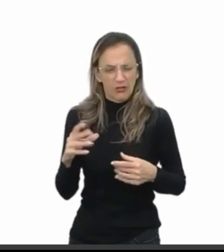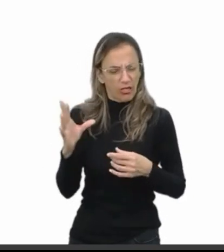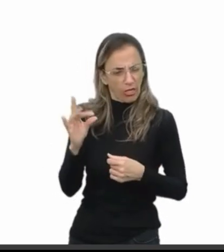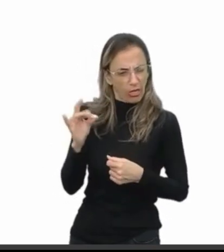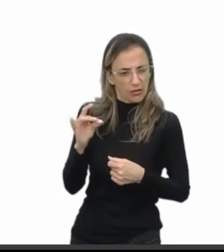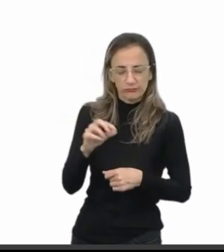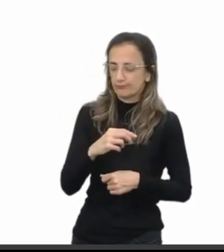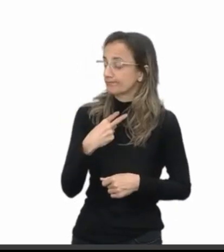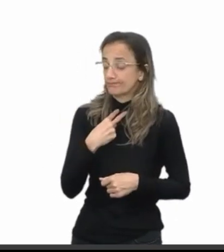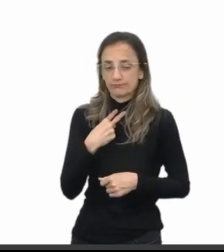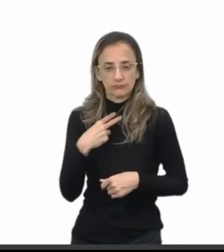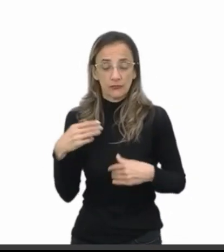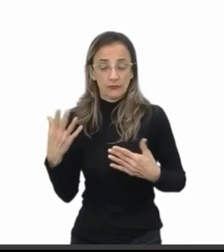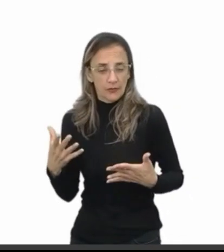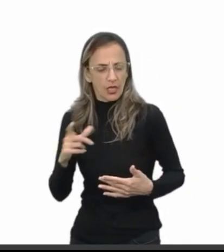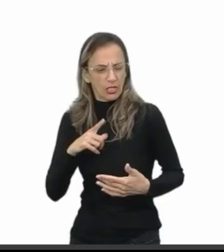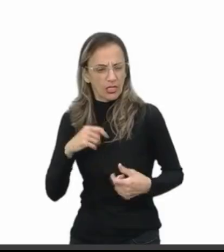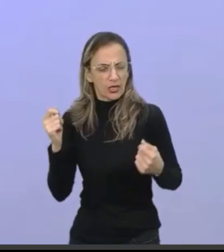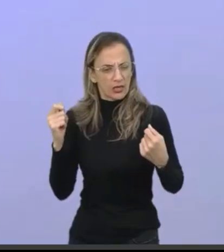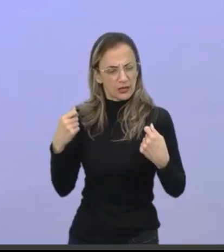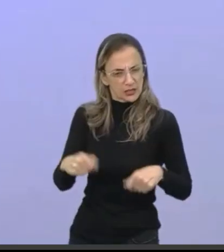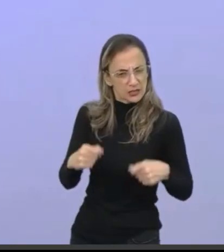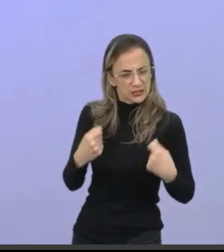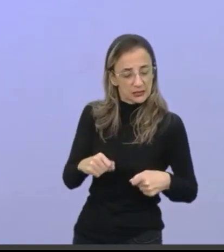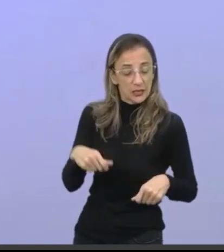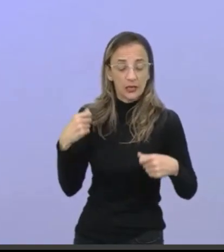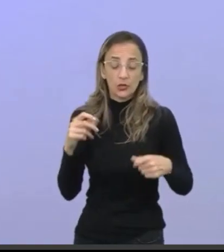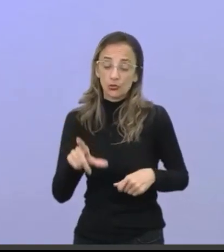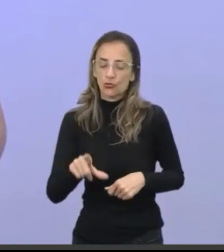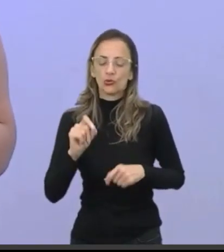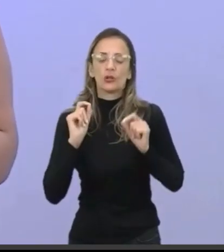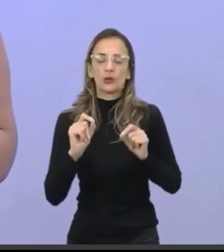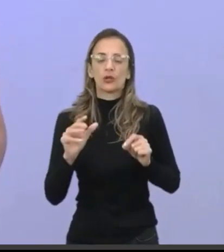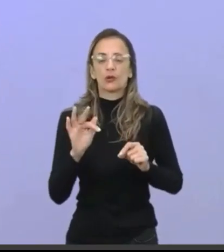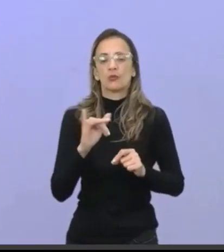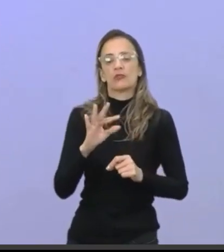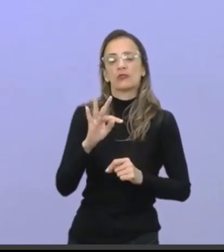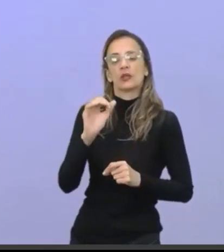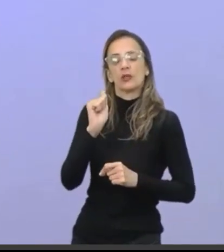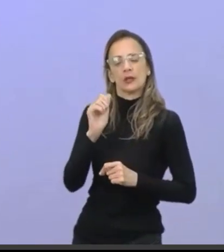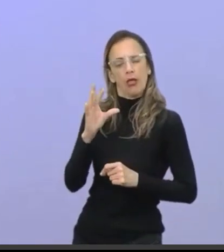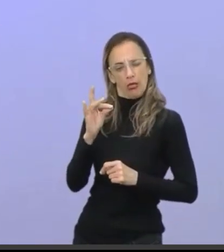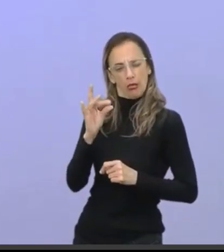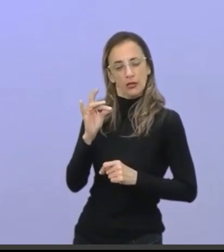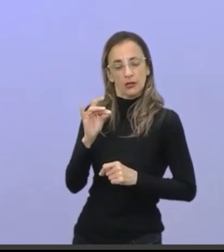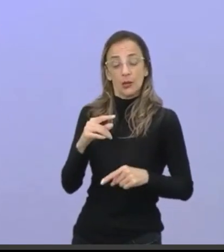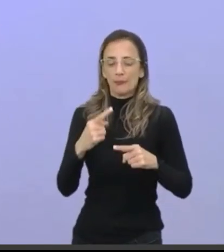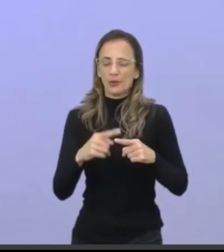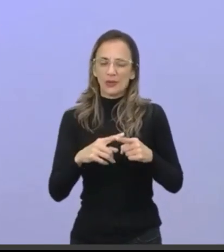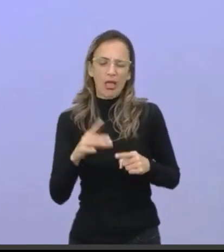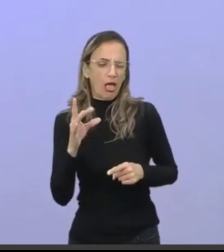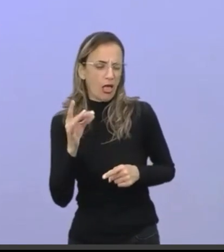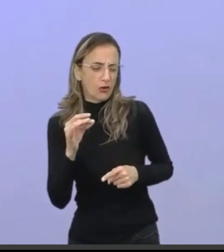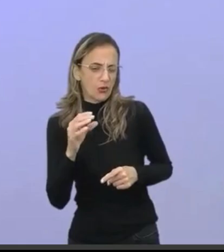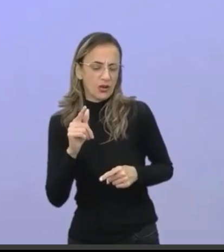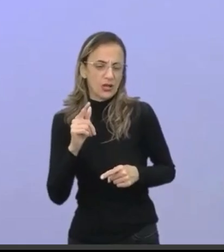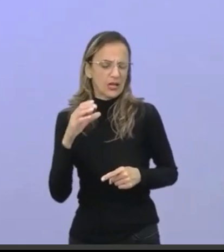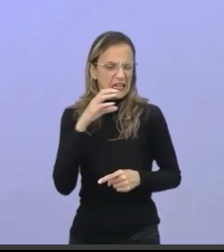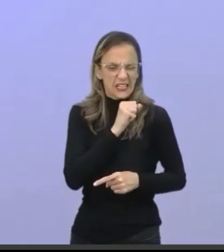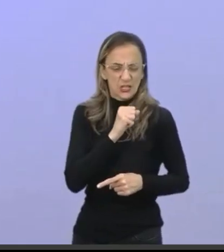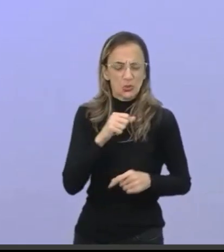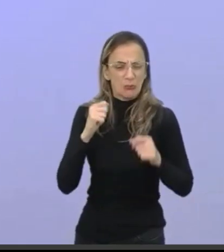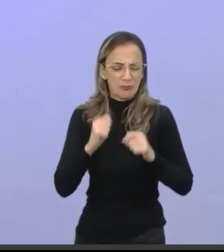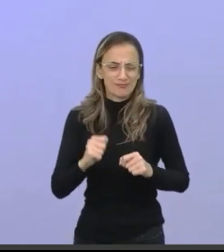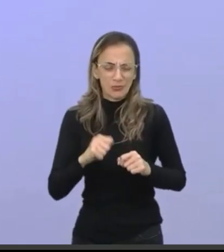shield. Caso tenha essa necessidade, prefira uma fita adesiva, tá? A cola quente, pela quentura mesmo da cola, ele pode, então, danificar